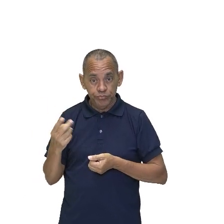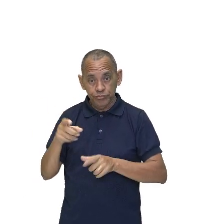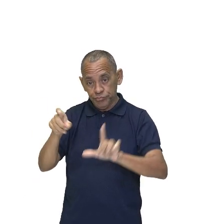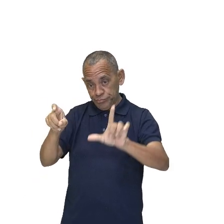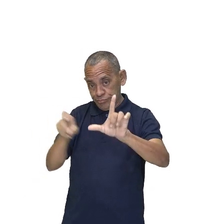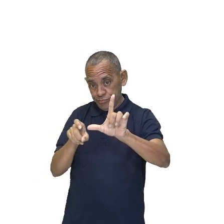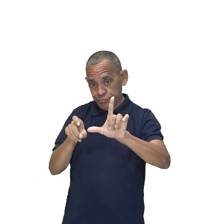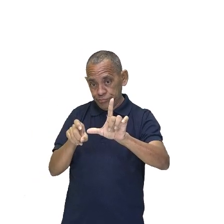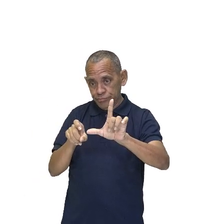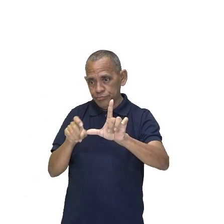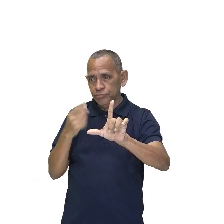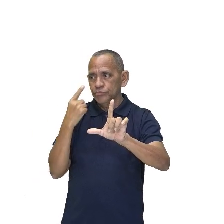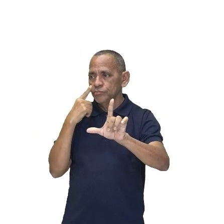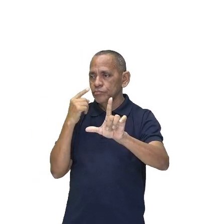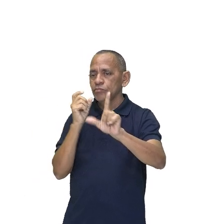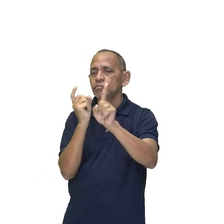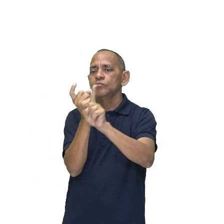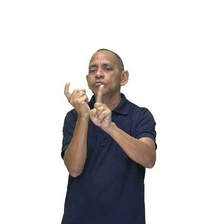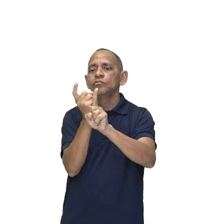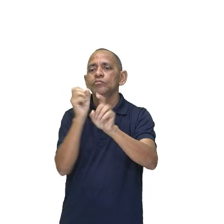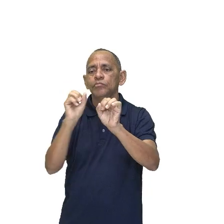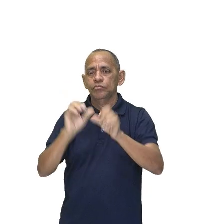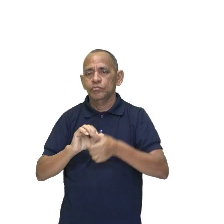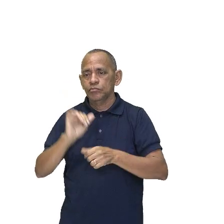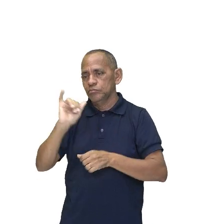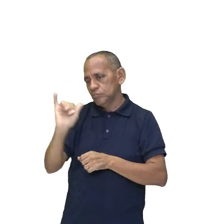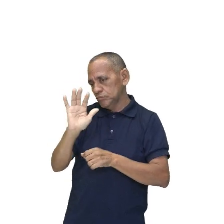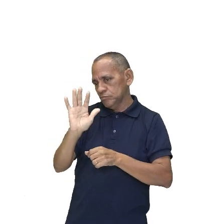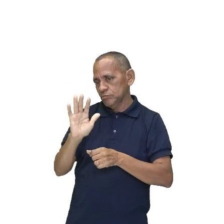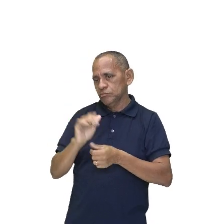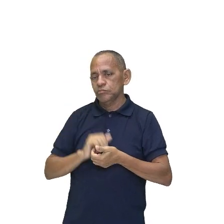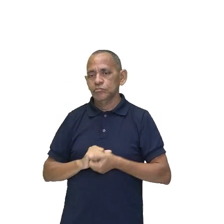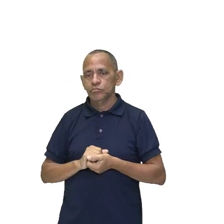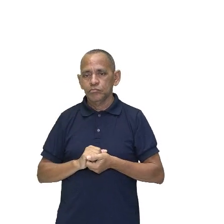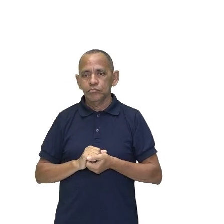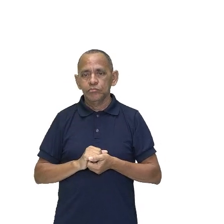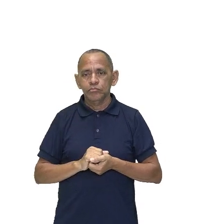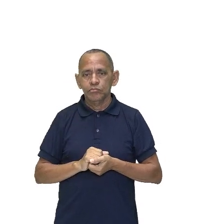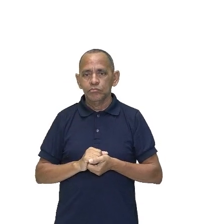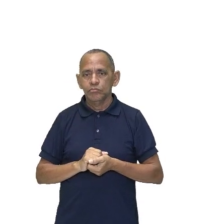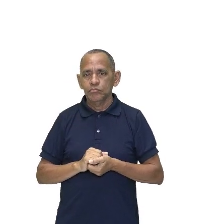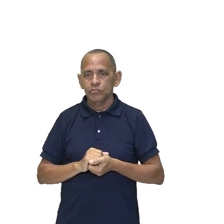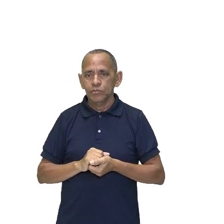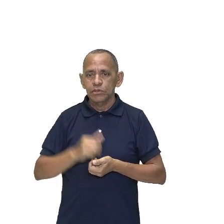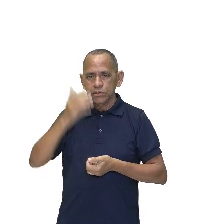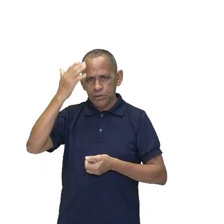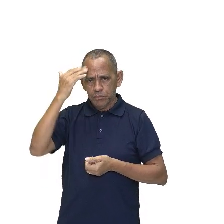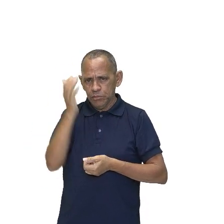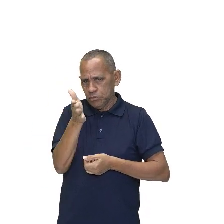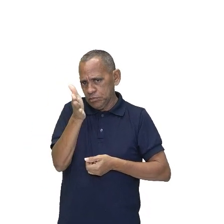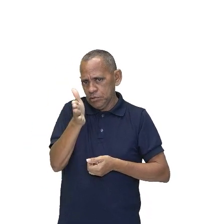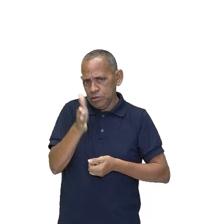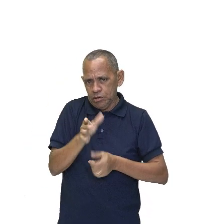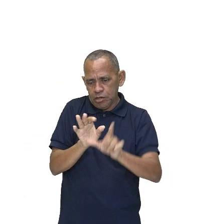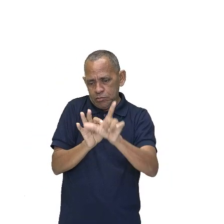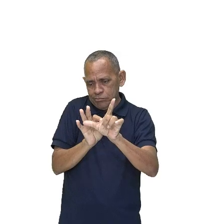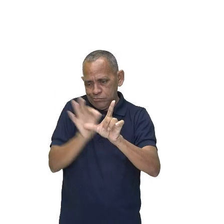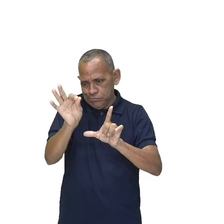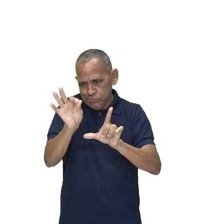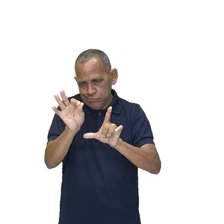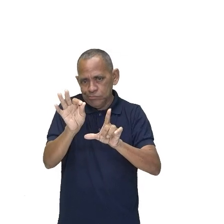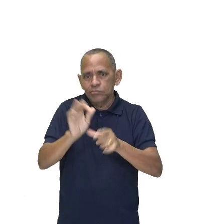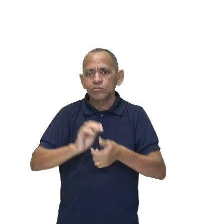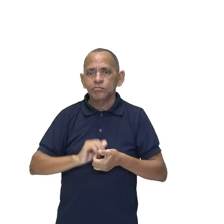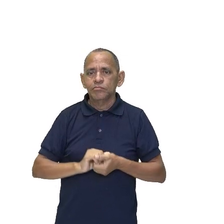Mas, se você sabe que é uma reta, então basta 2 pontos. Com esses 2 pontos, então, você traça a reta. Tá